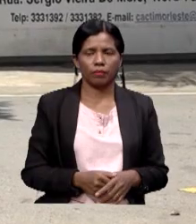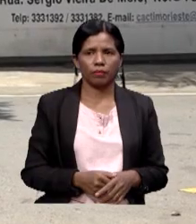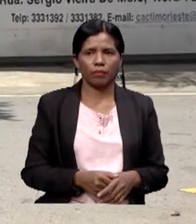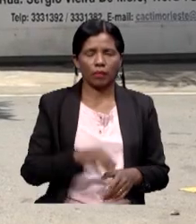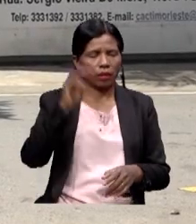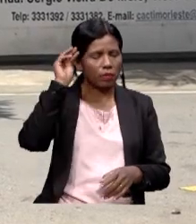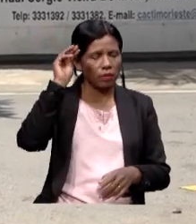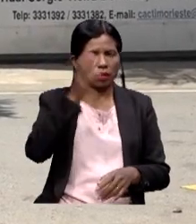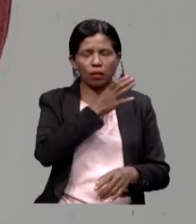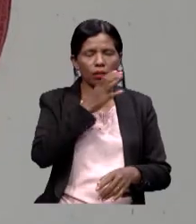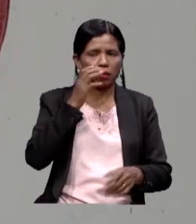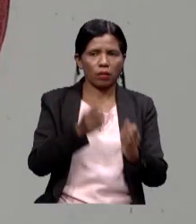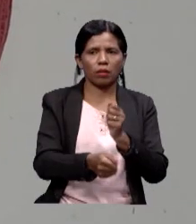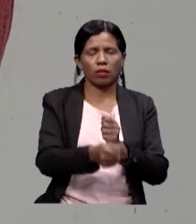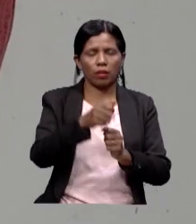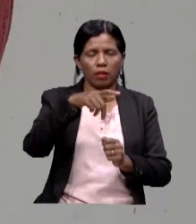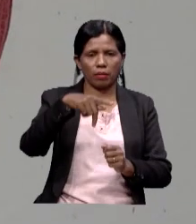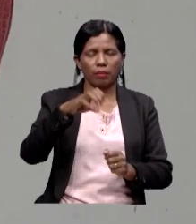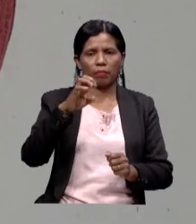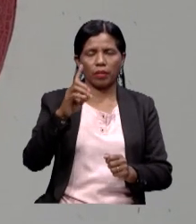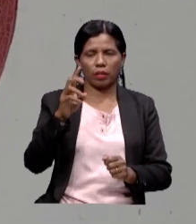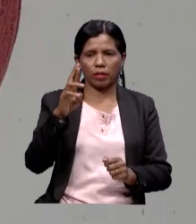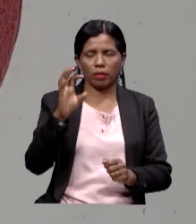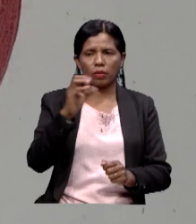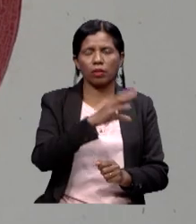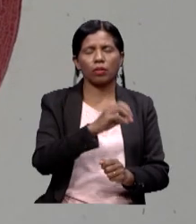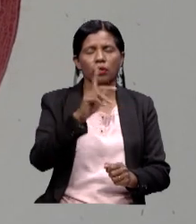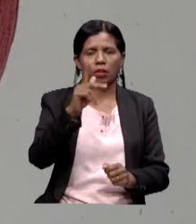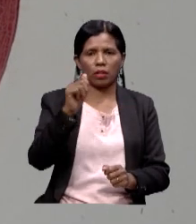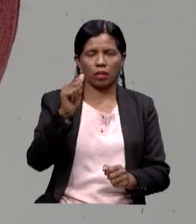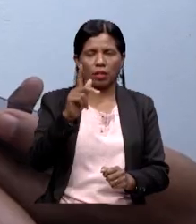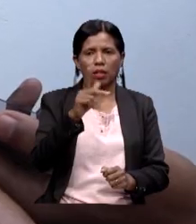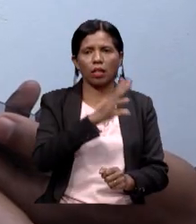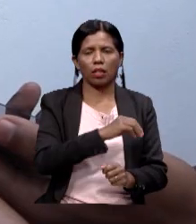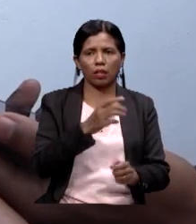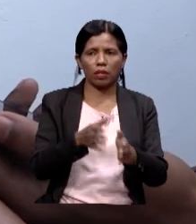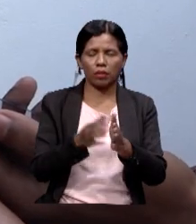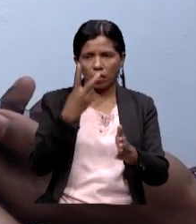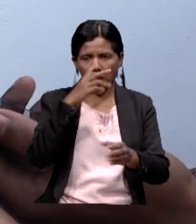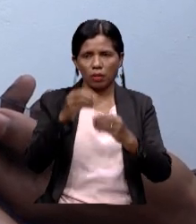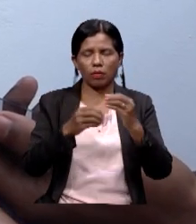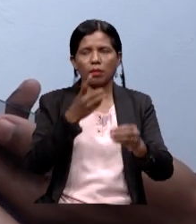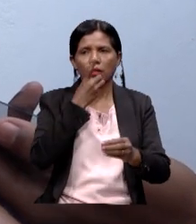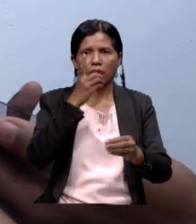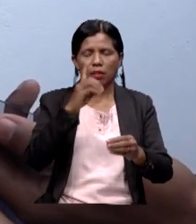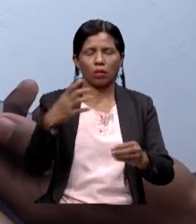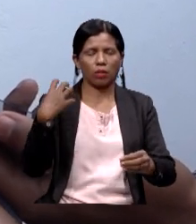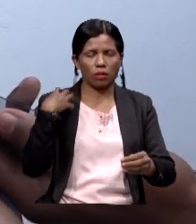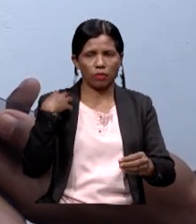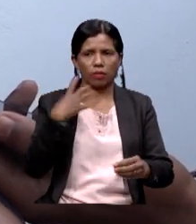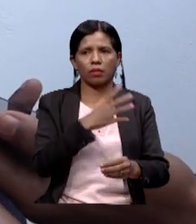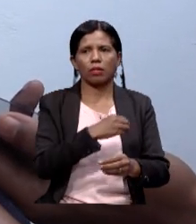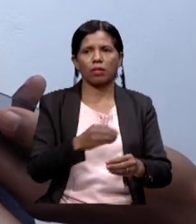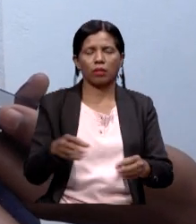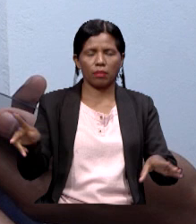Ministro da Agricultura no Pescas, Pedro dos Reis, sim notificação, Rosicac, ato presta declaração e edifício CAC. Rafaim participa em